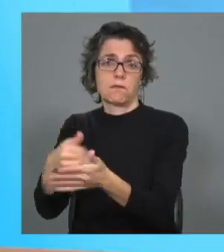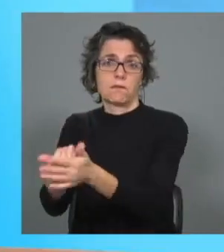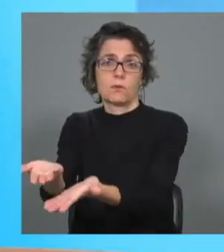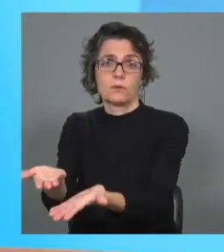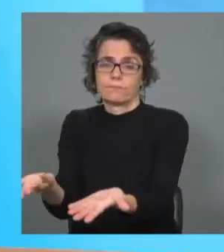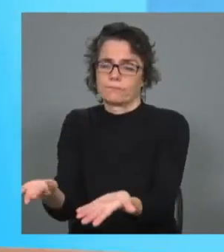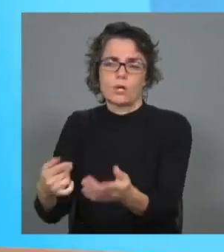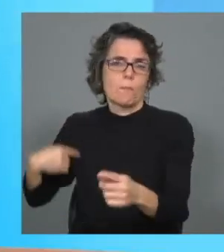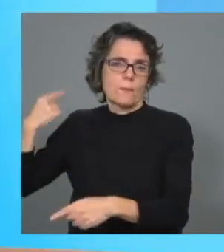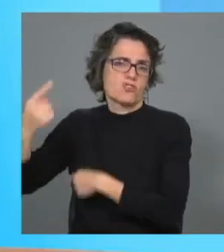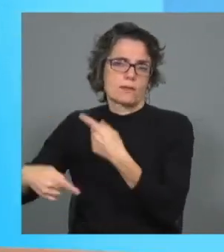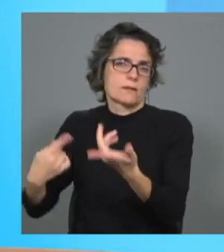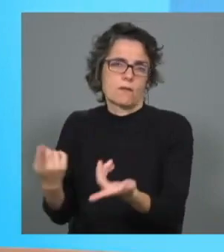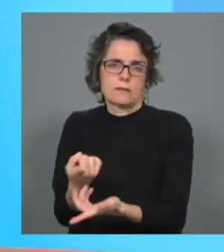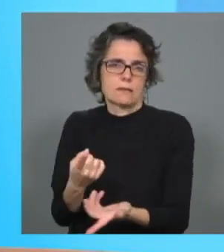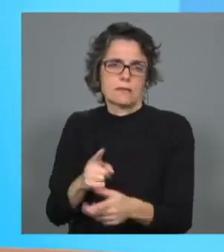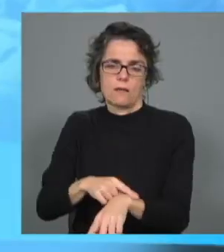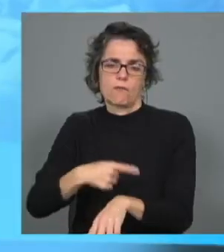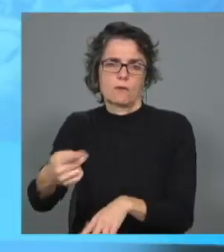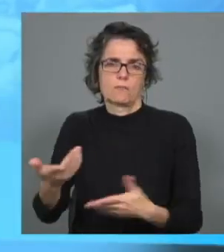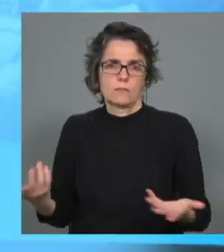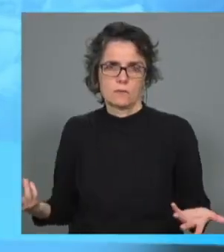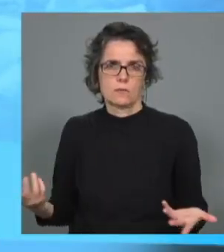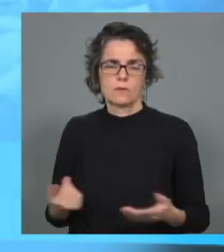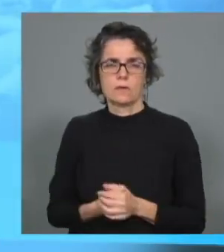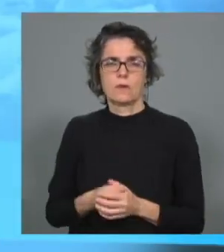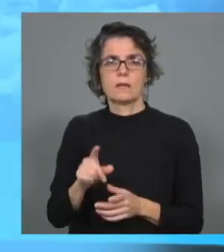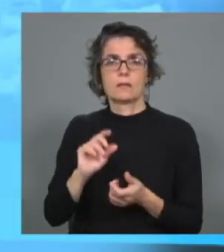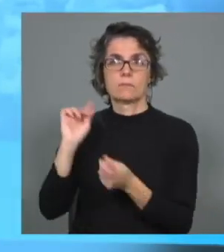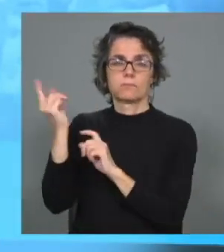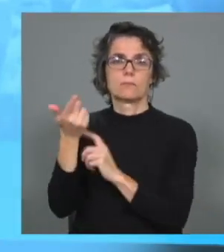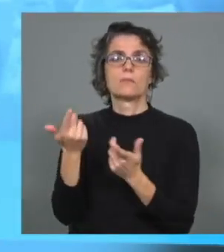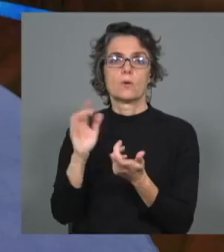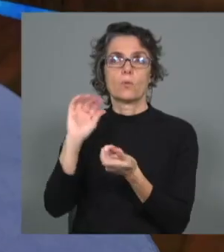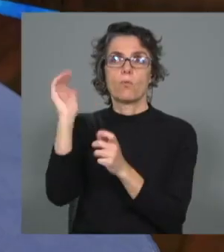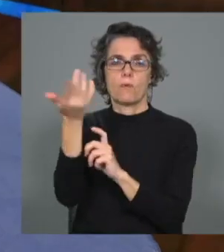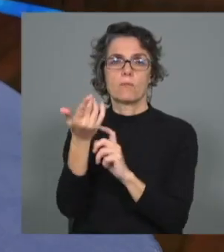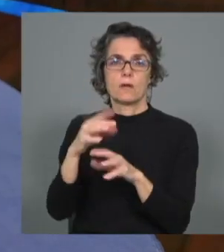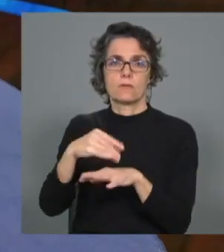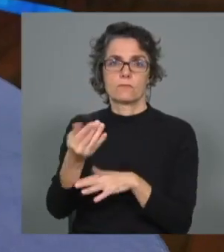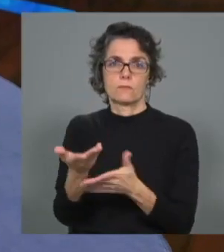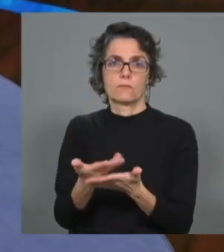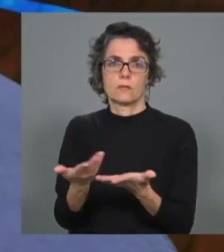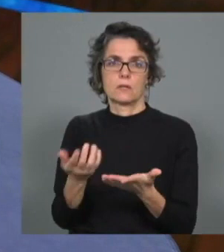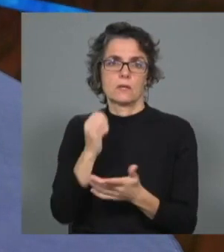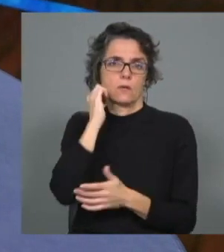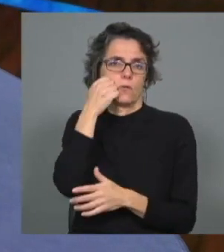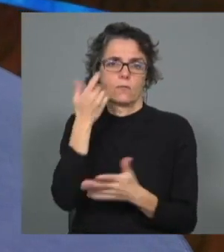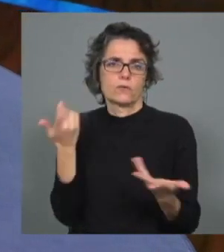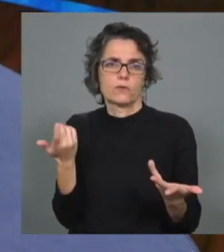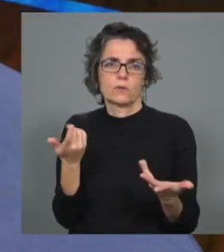geração para pôr um mecanismo deste. Com consequências ambientais nos países em desenvolvimento com dramáticas. consequências humanas